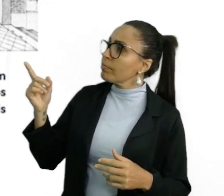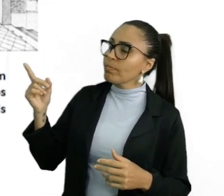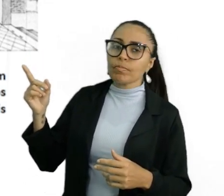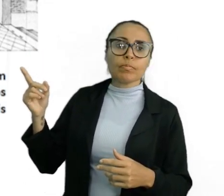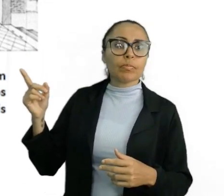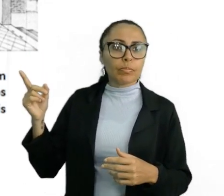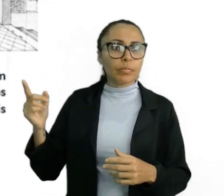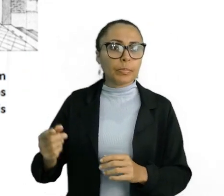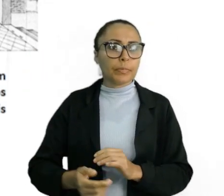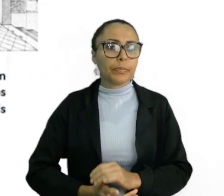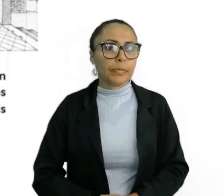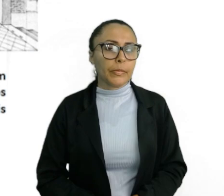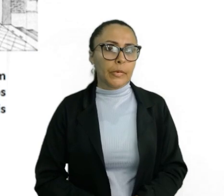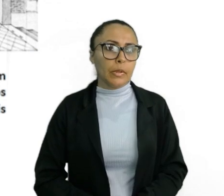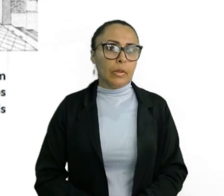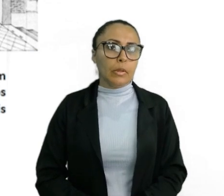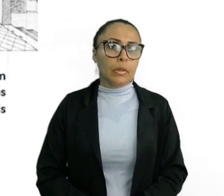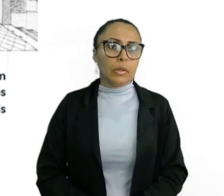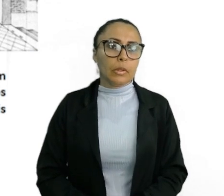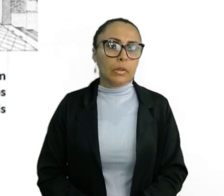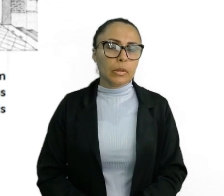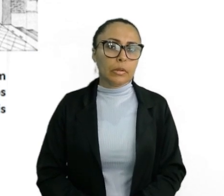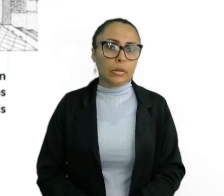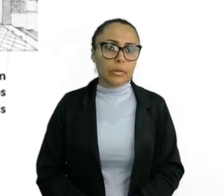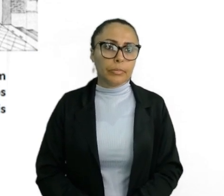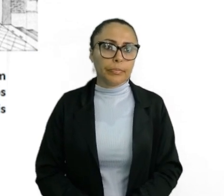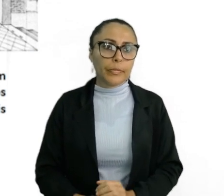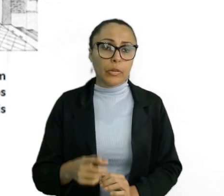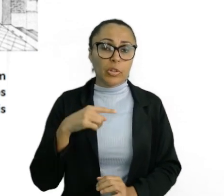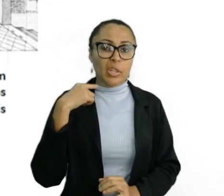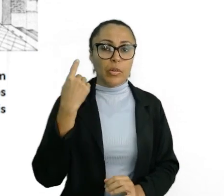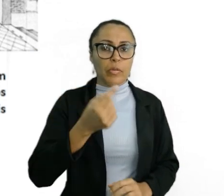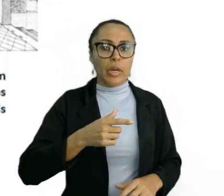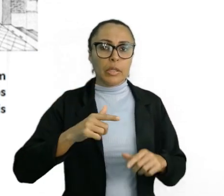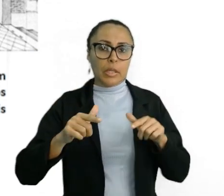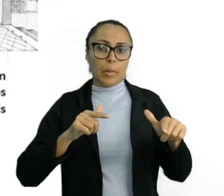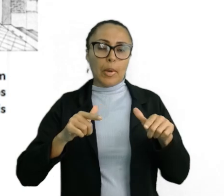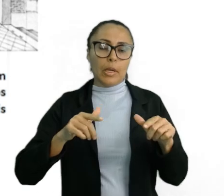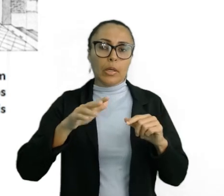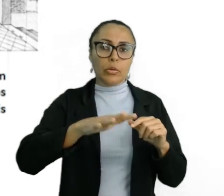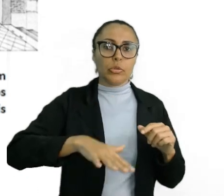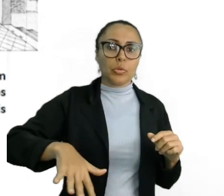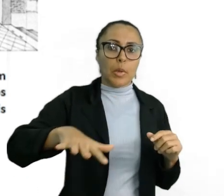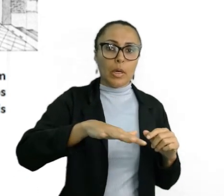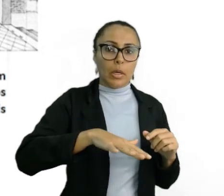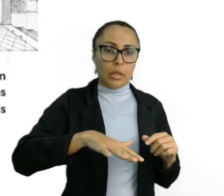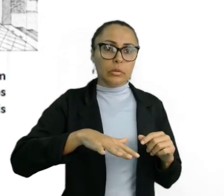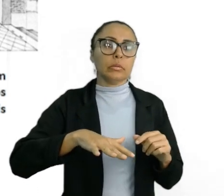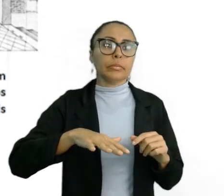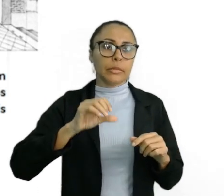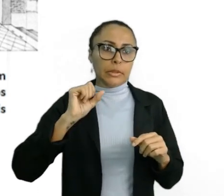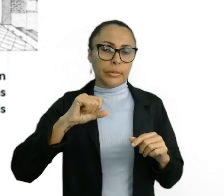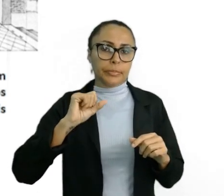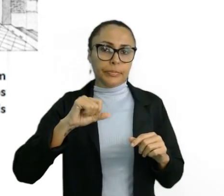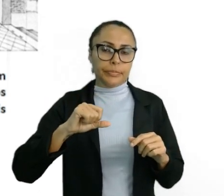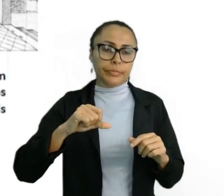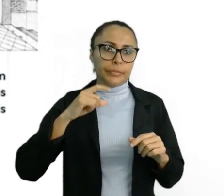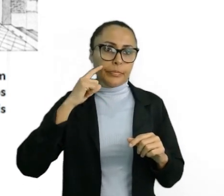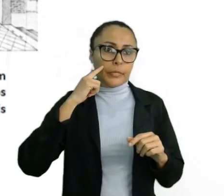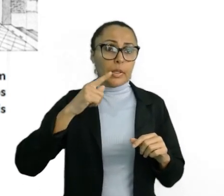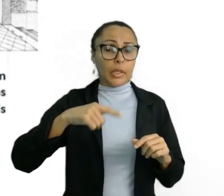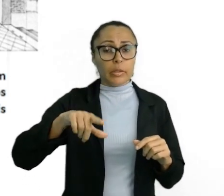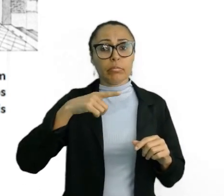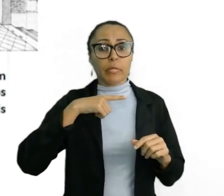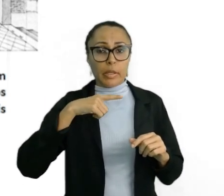tridimensionais, né? Então, a gente vai trabalhar com espaços, os espaços são tridimensionais, e aqui a gente tem